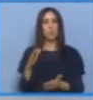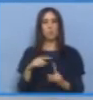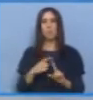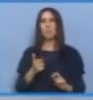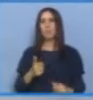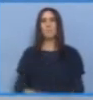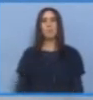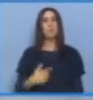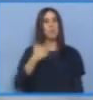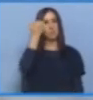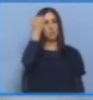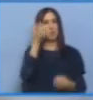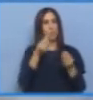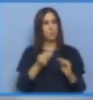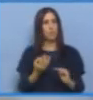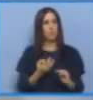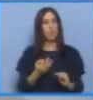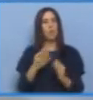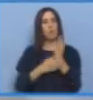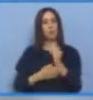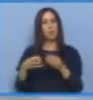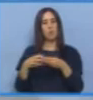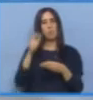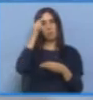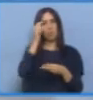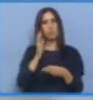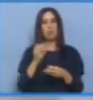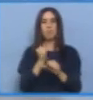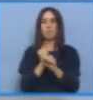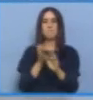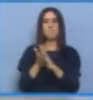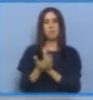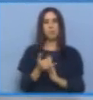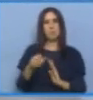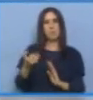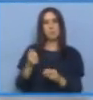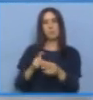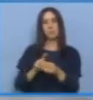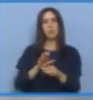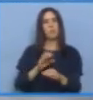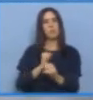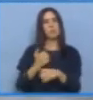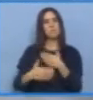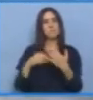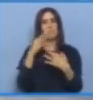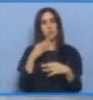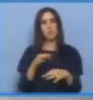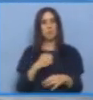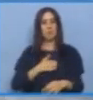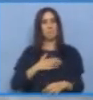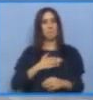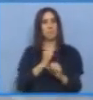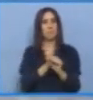também mestrado, fiz o estágio da Ordem dos Advogados, já estou a trabalhar, desde 2015 fiz a agregação, já estava a trabalhar normalmente e saí do meu